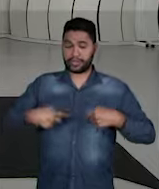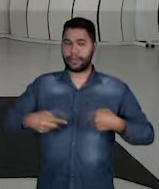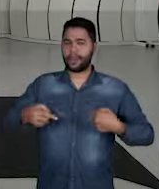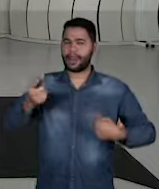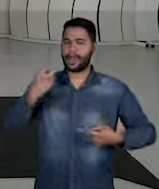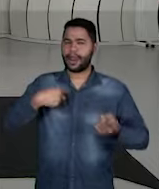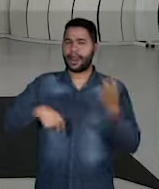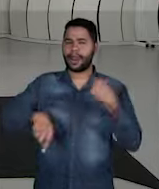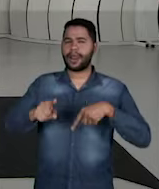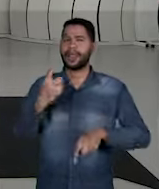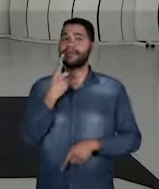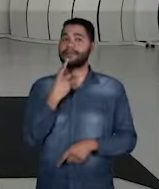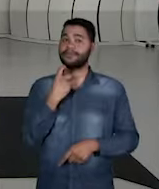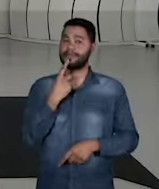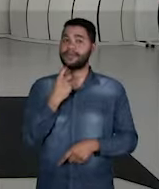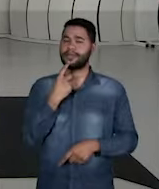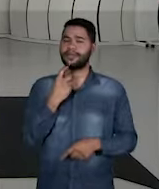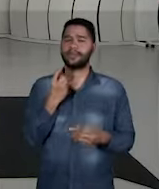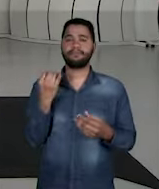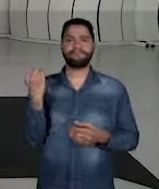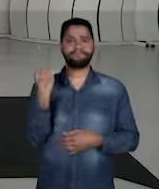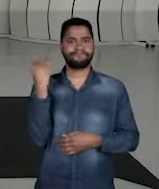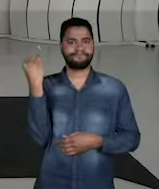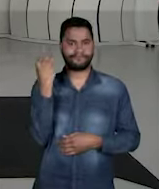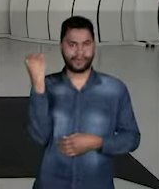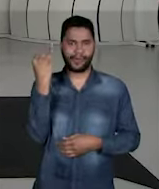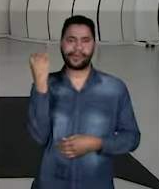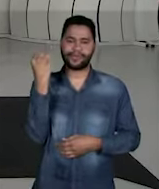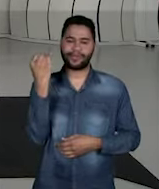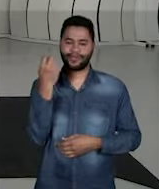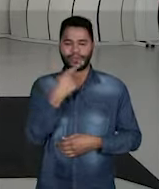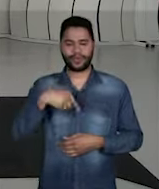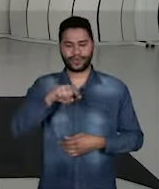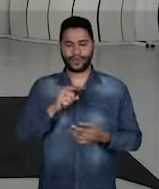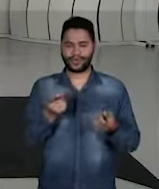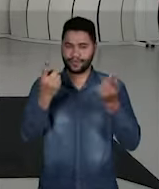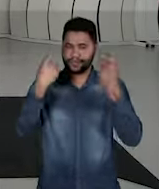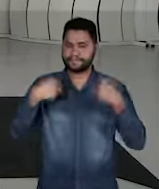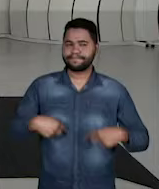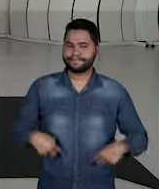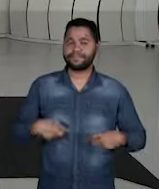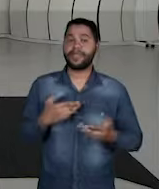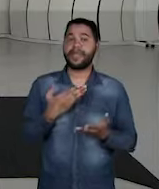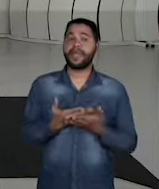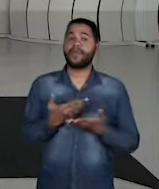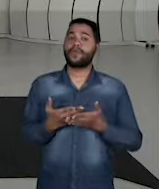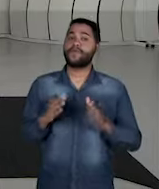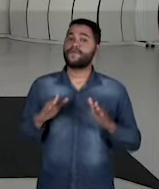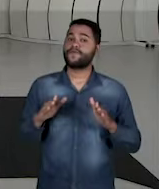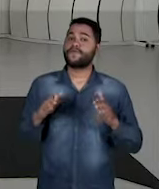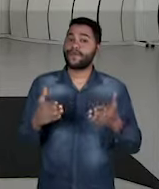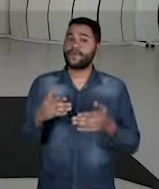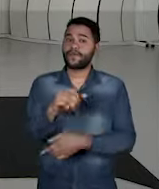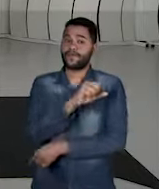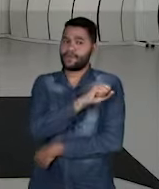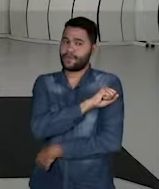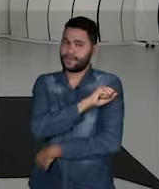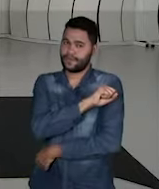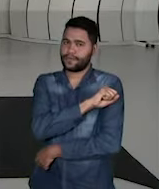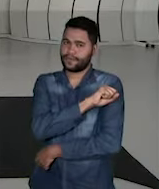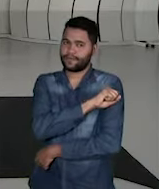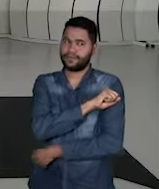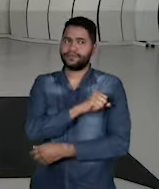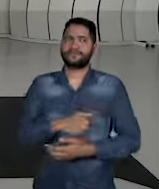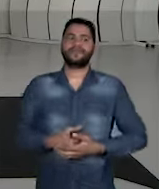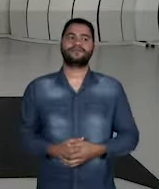como funciona esse sistema tão importante para o nosso organismo. Essa aula é dedicada então ao 8º ano do